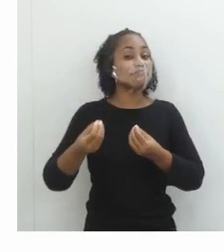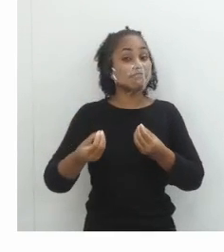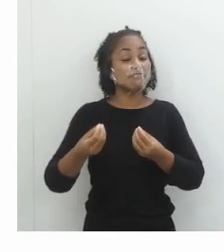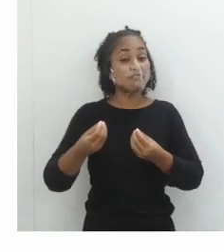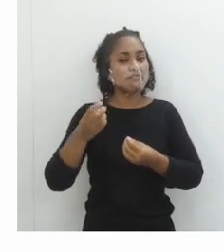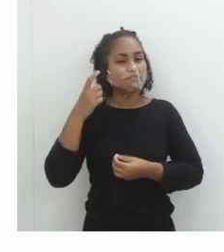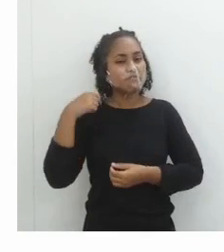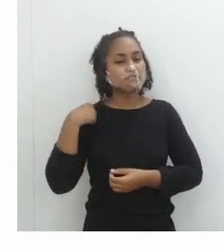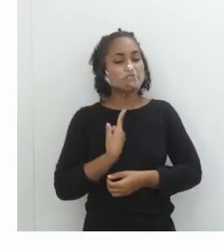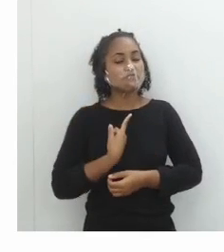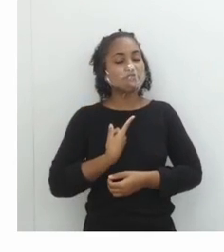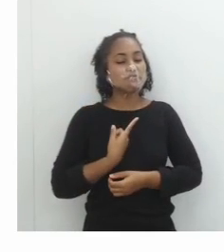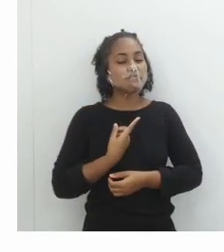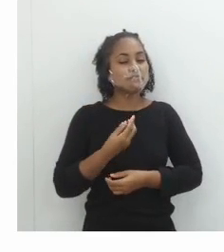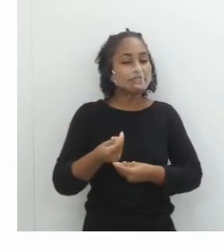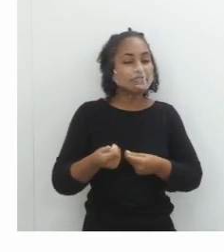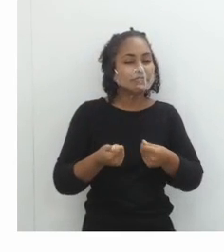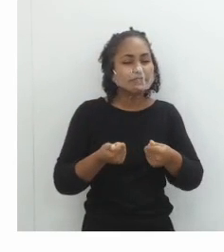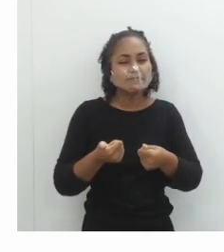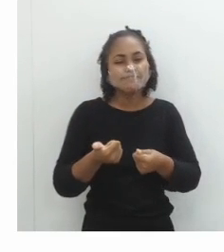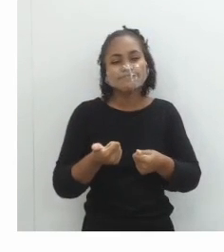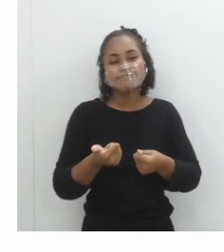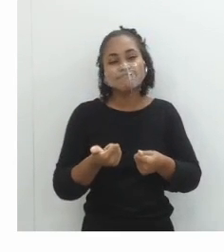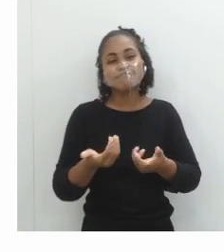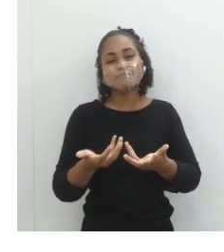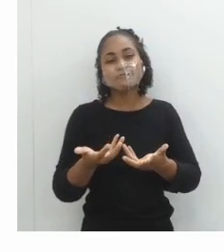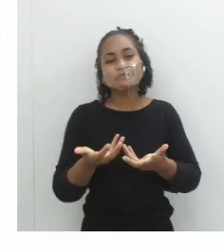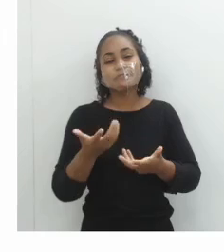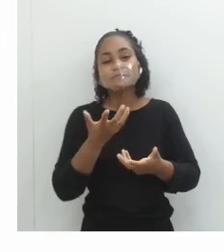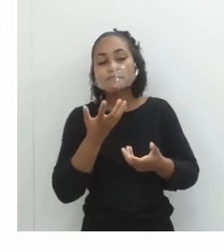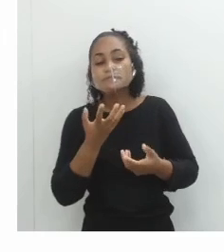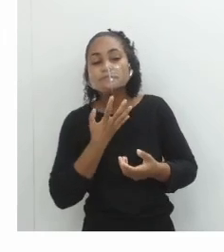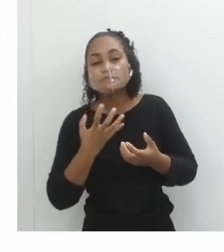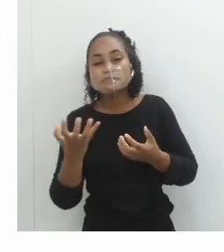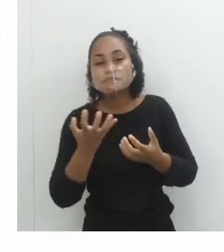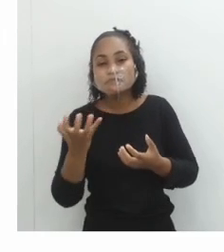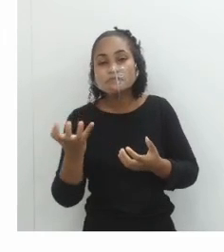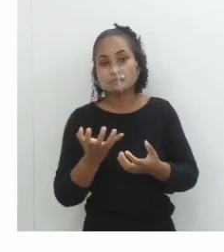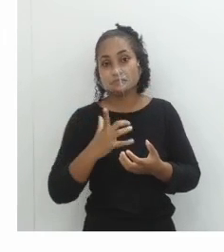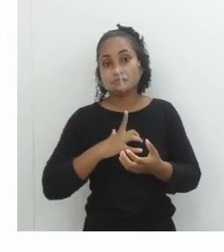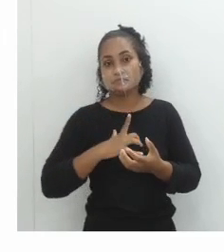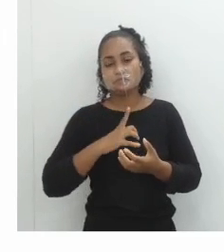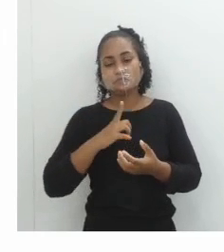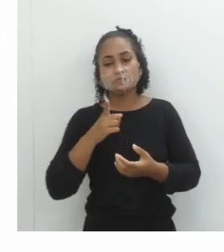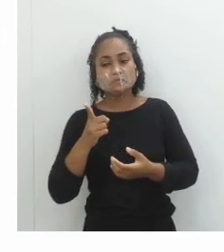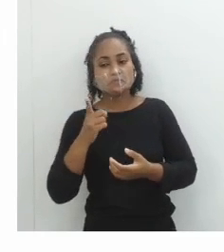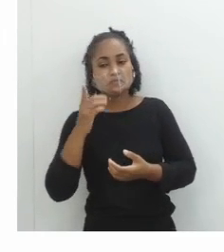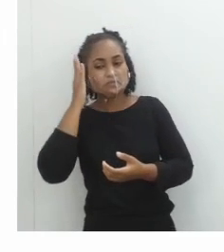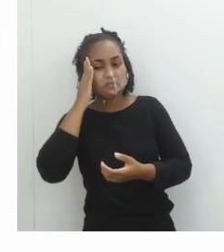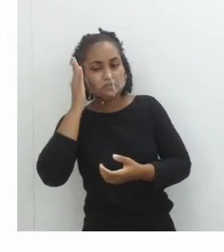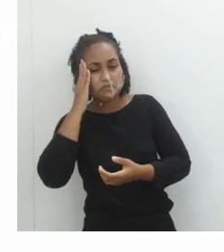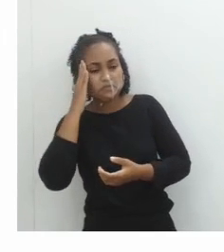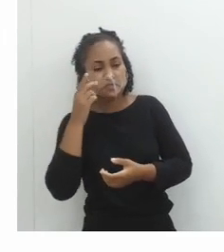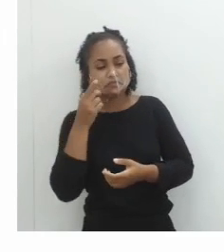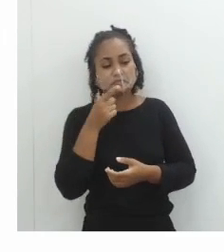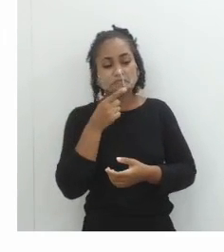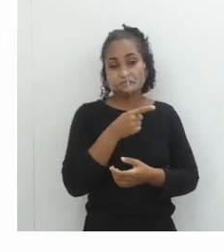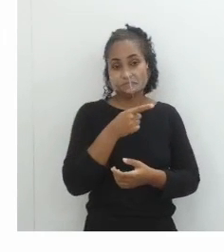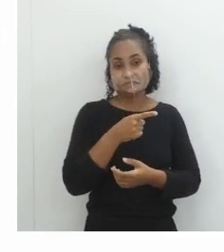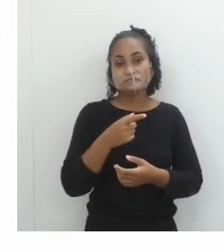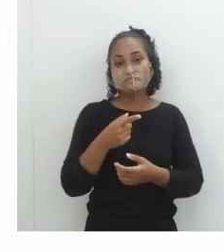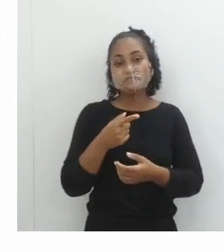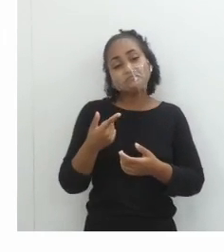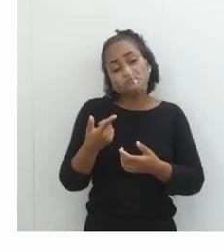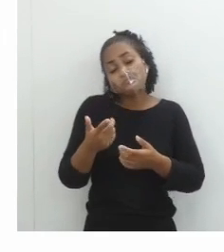vai pensar, vai dar um gostinho de quero mais. É o que eu vou entender. Eu posso entender uma coisa, meu amigo pode entender outra, e